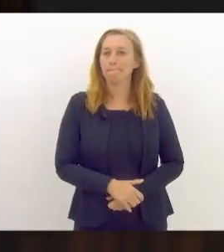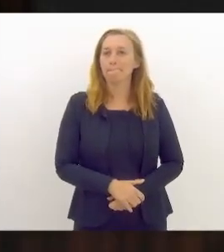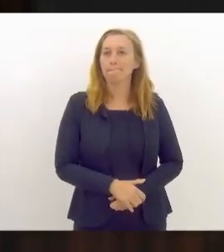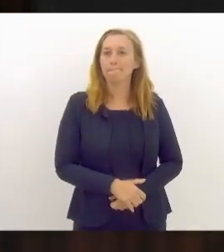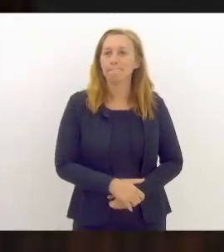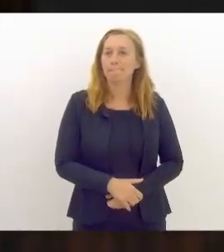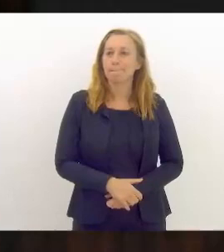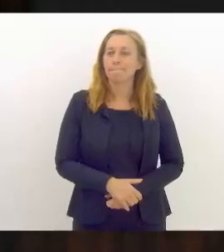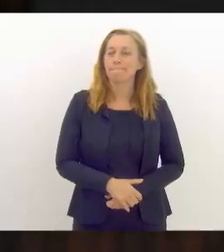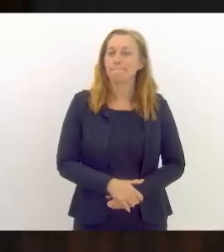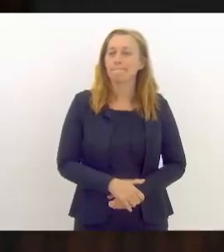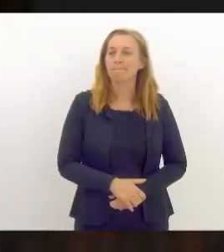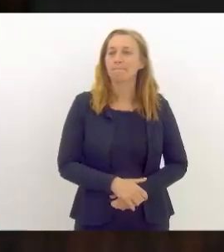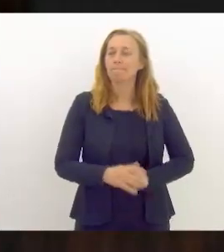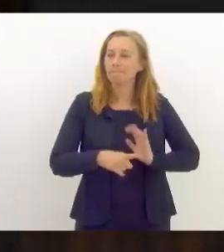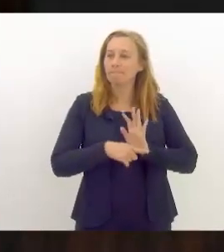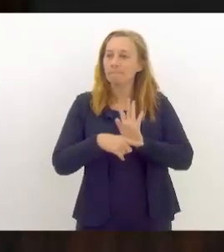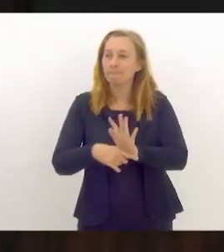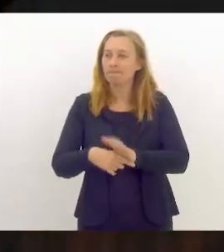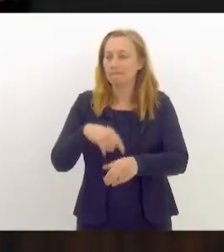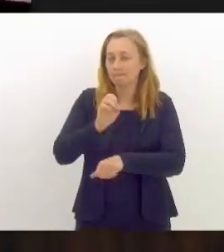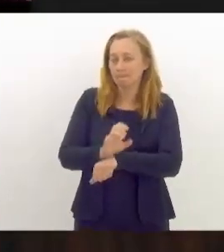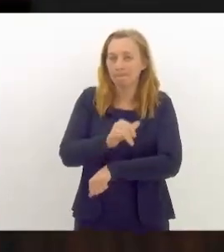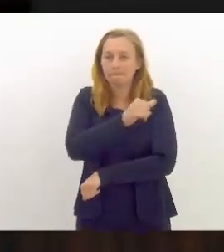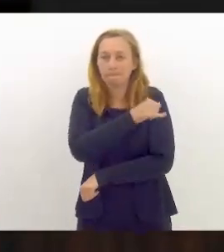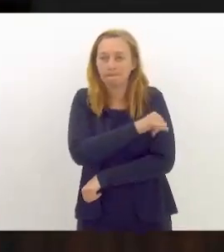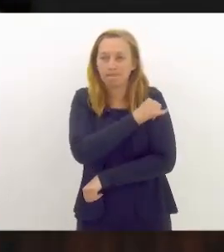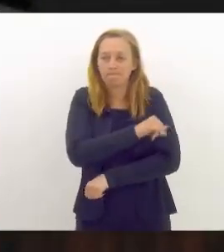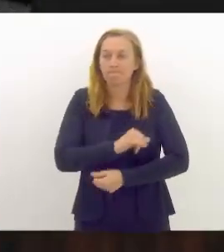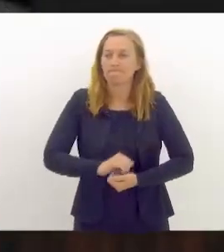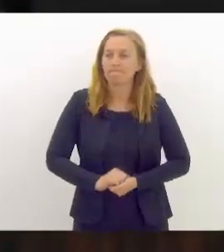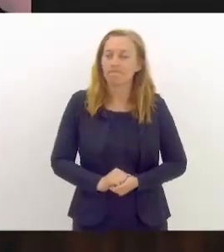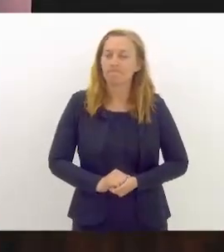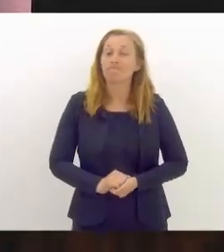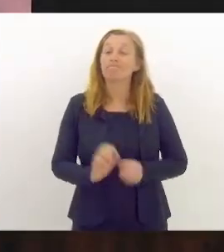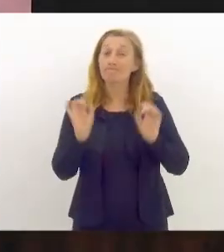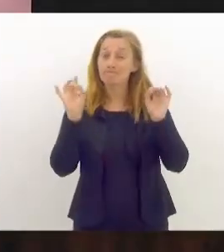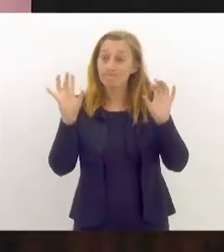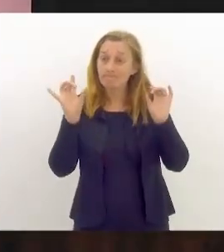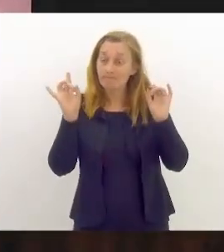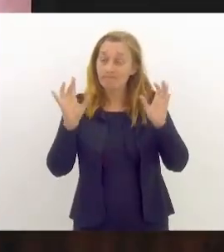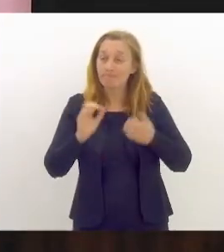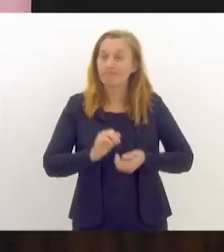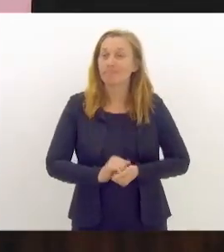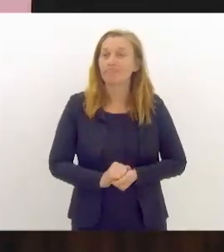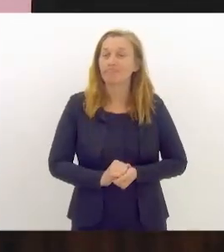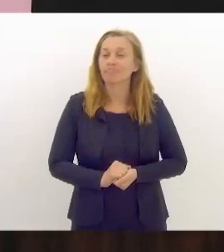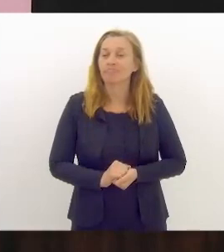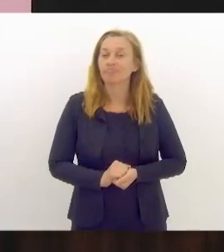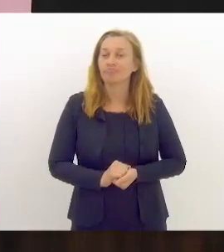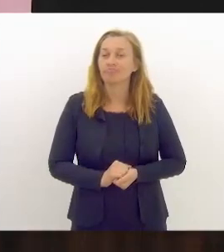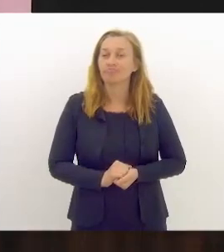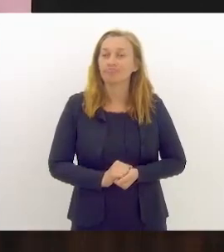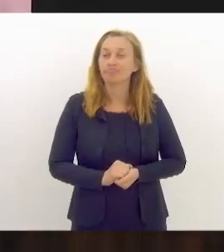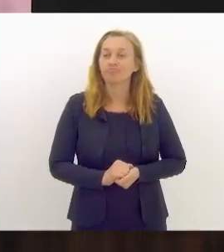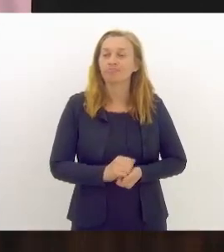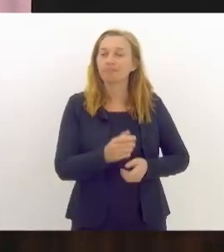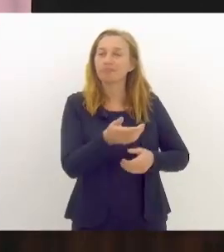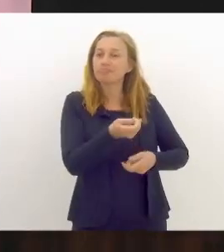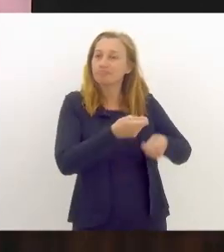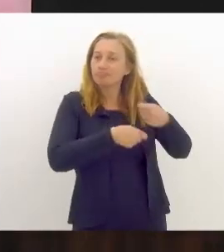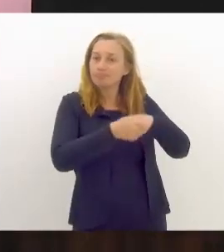fundamental contribuição ao estado do Rio de Janeiro especialmente no fomento do ao ambiente de